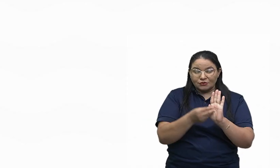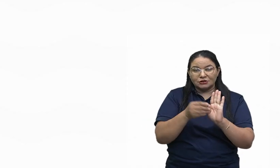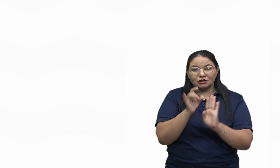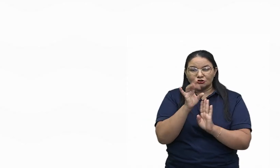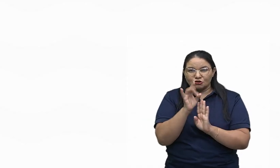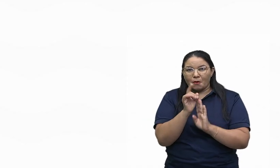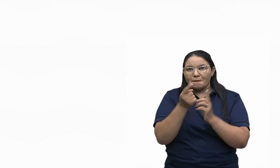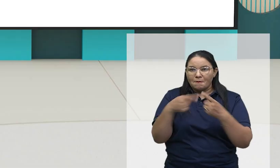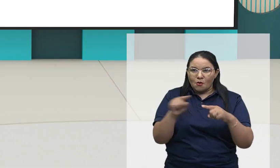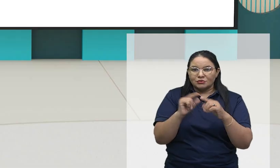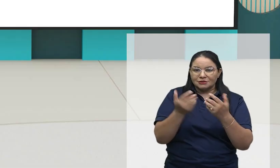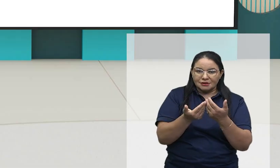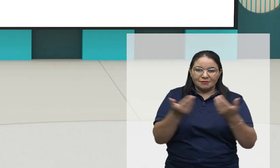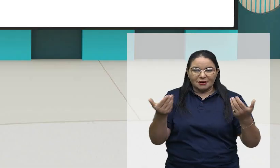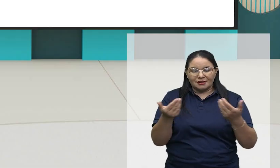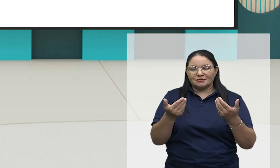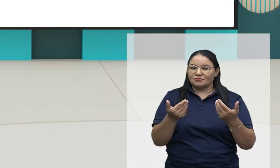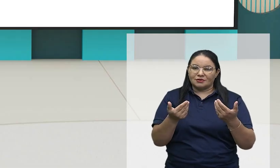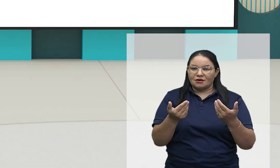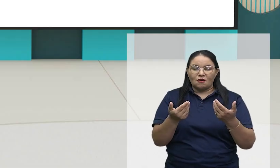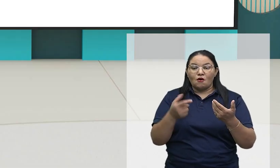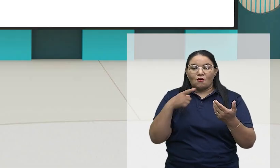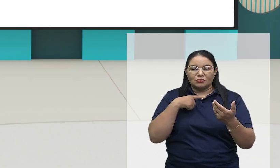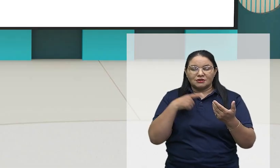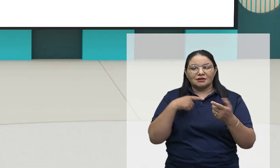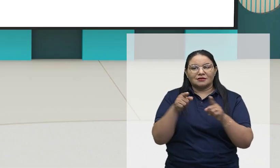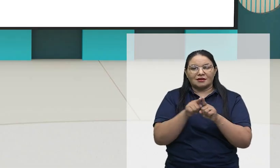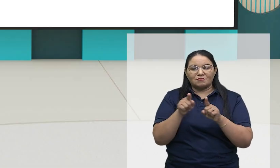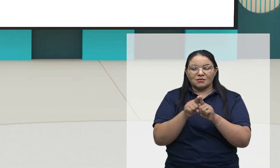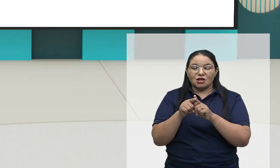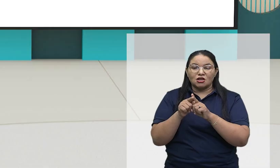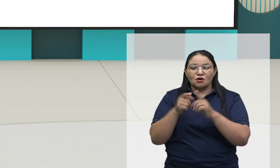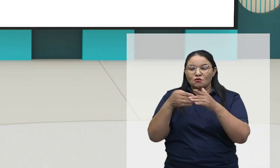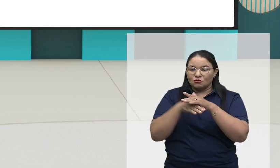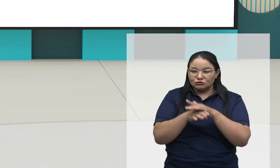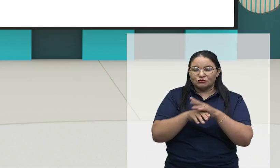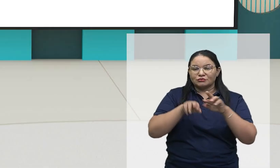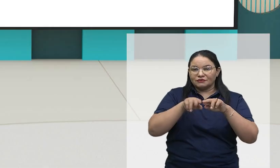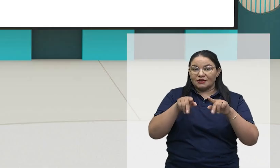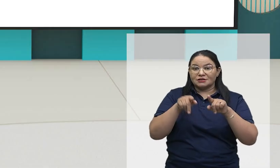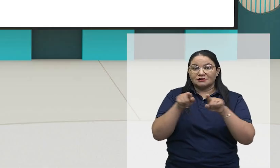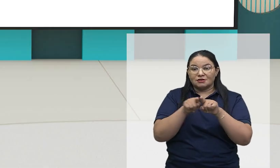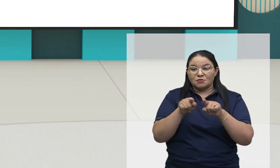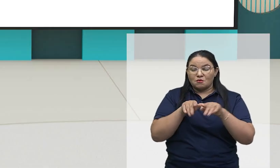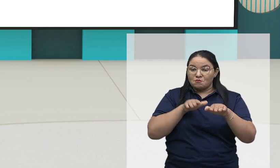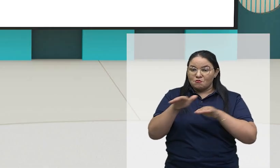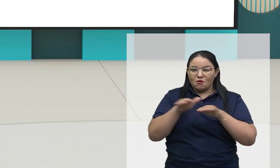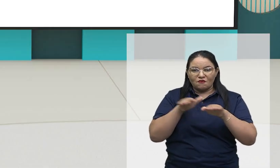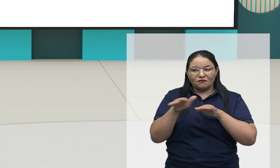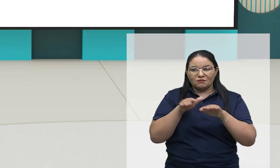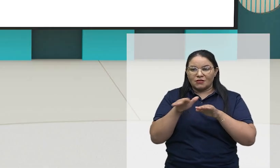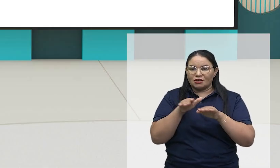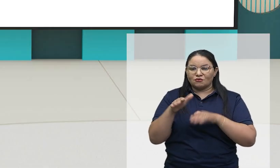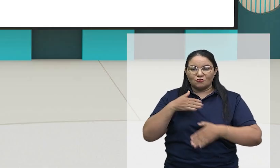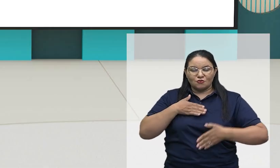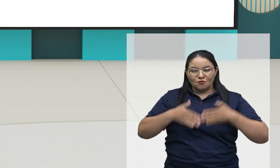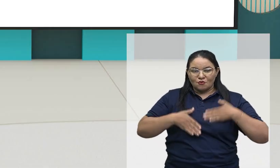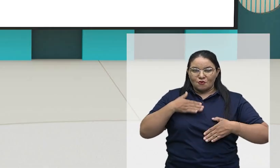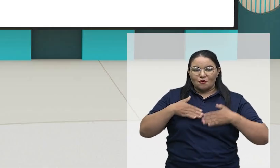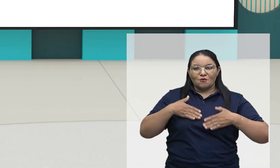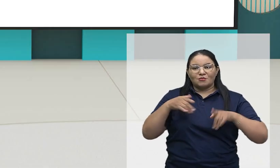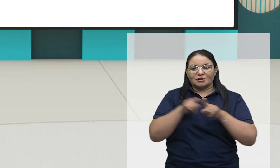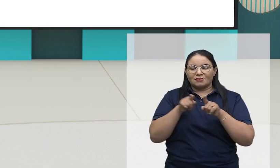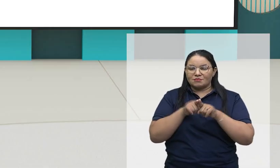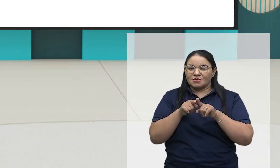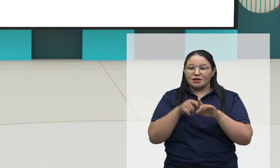música separada, vem sempre a questão da ritualística. Então, é um movimento que ele já vem, por exemplo, no pé ali,